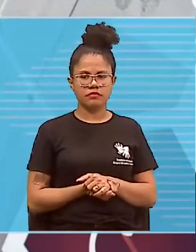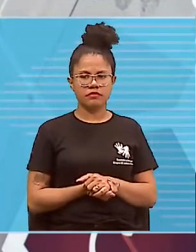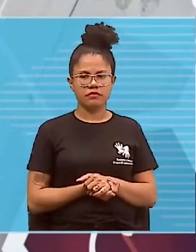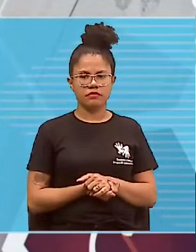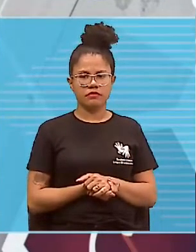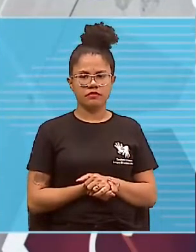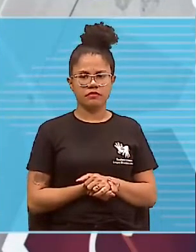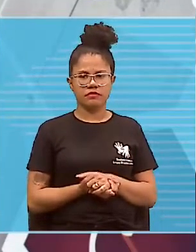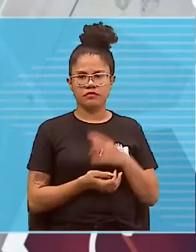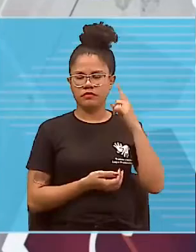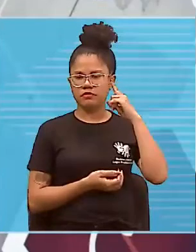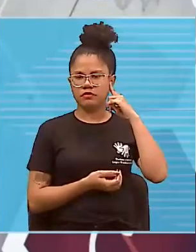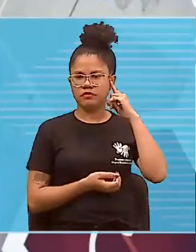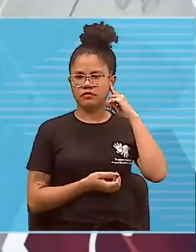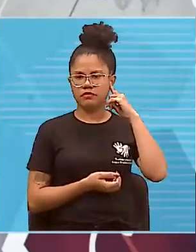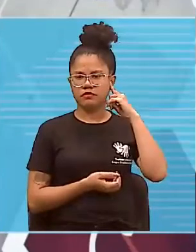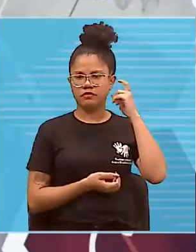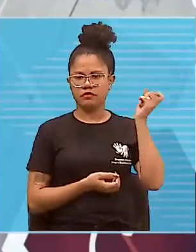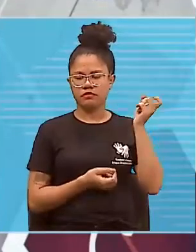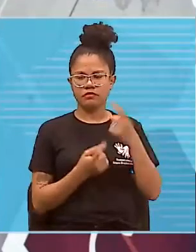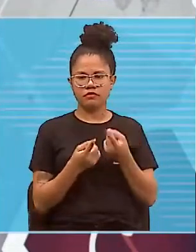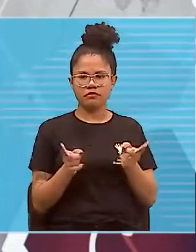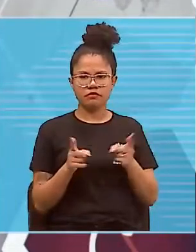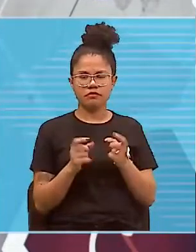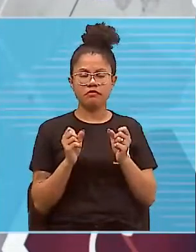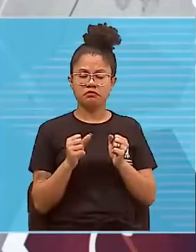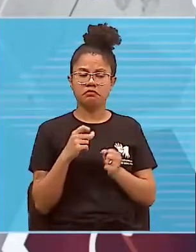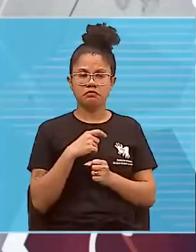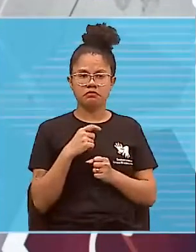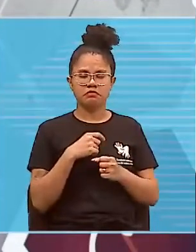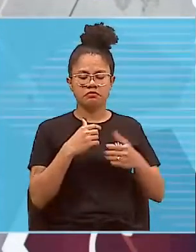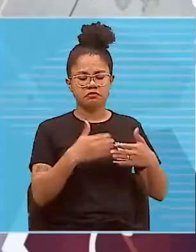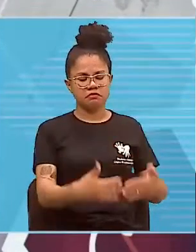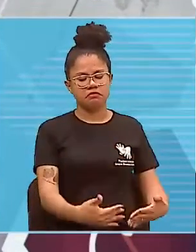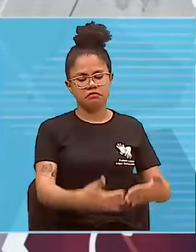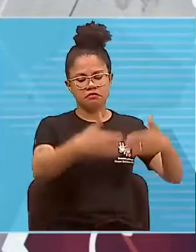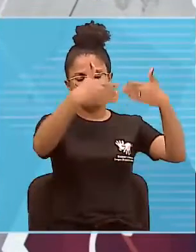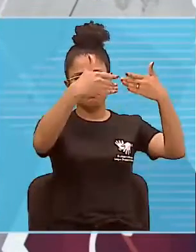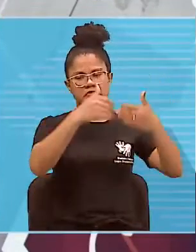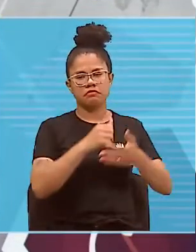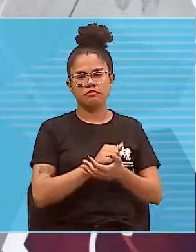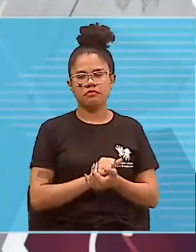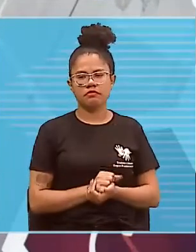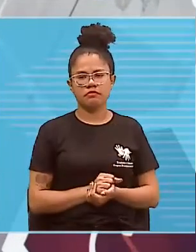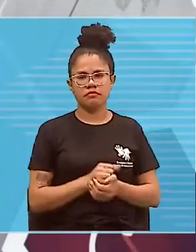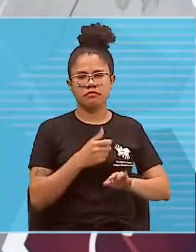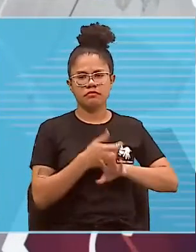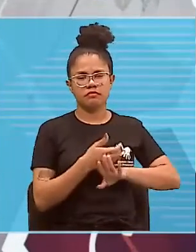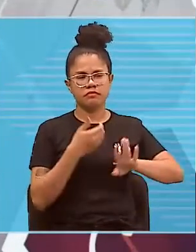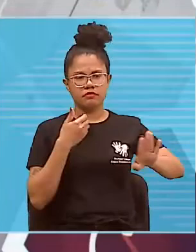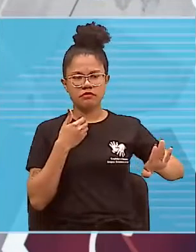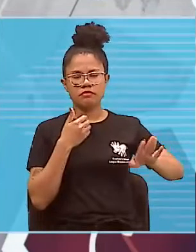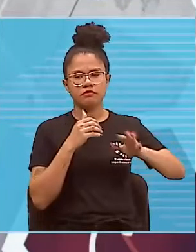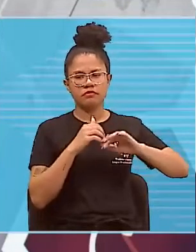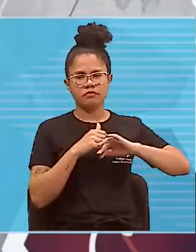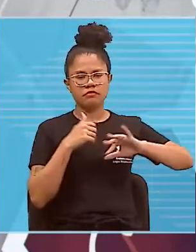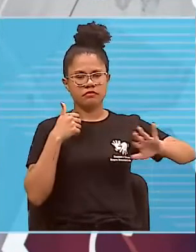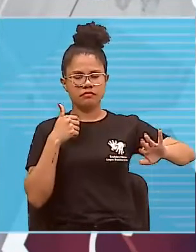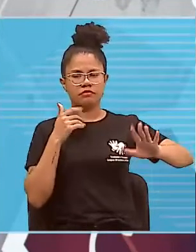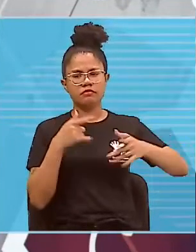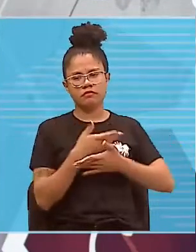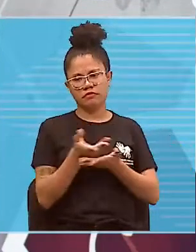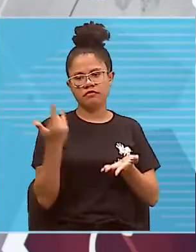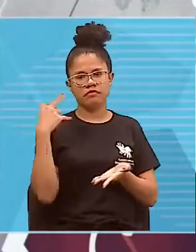mesmo que existam a parede um muro entre vocês dois você consegue ouvir